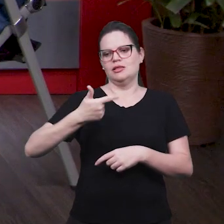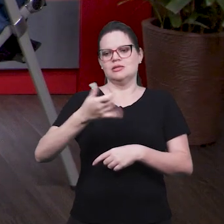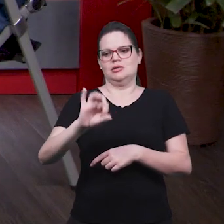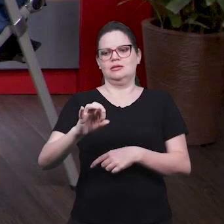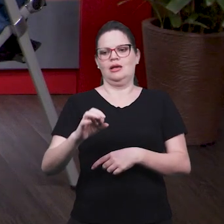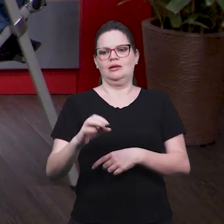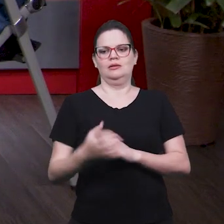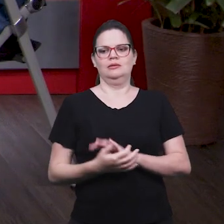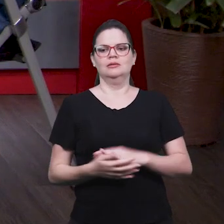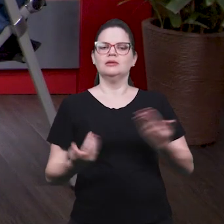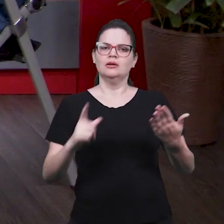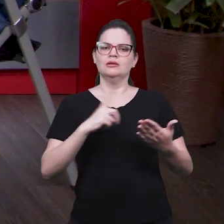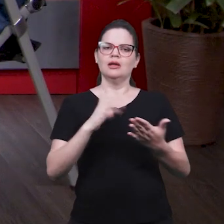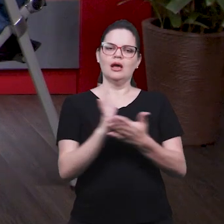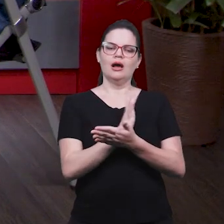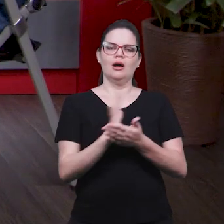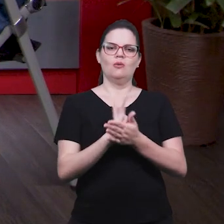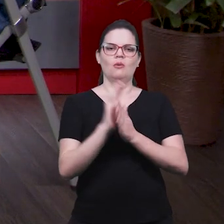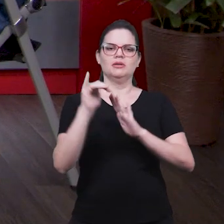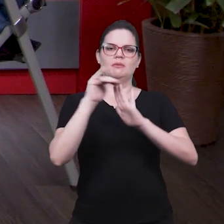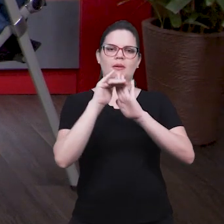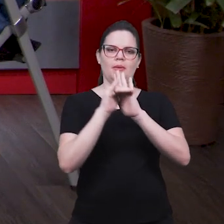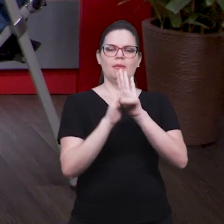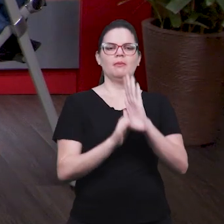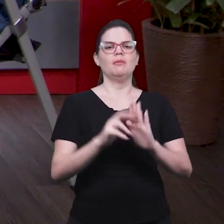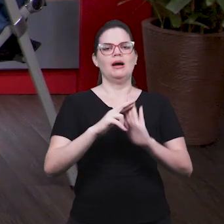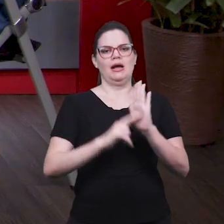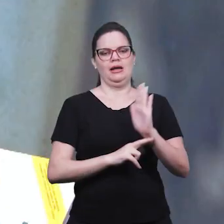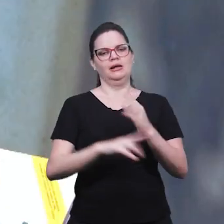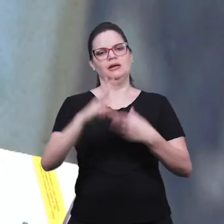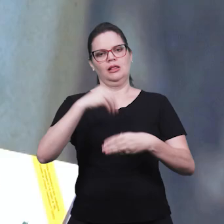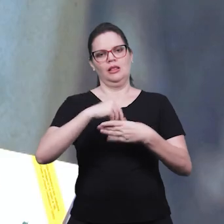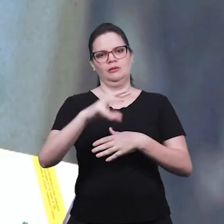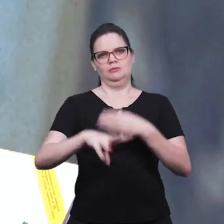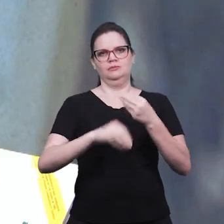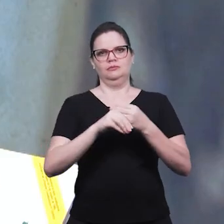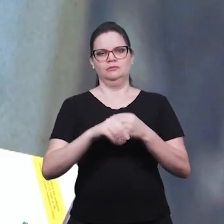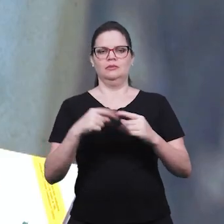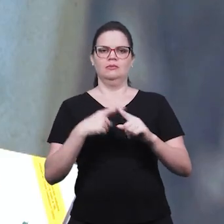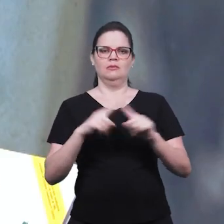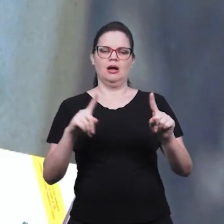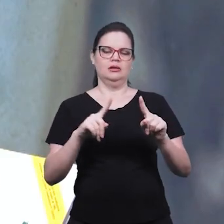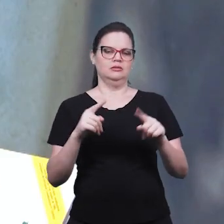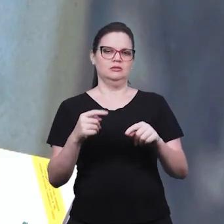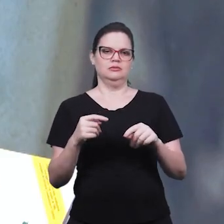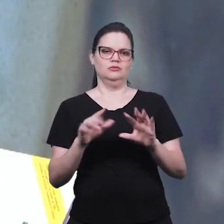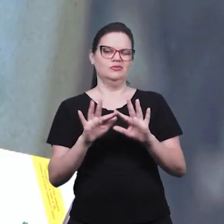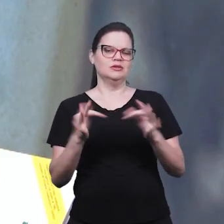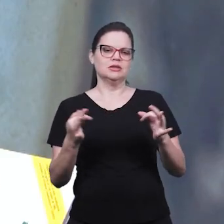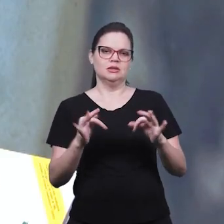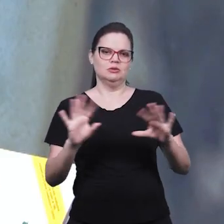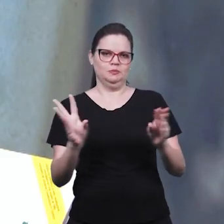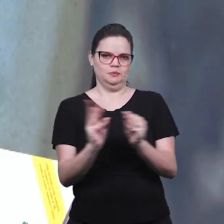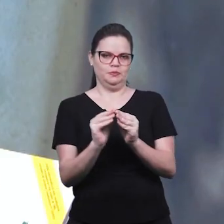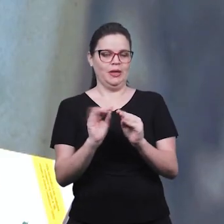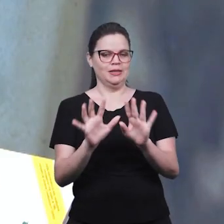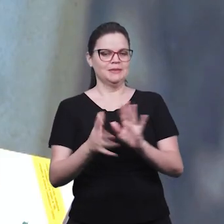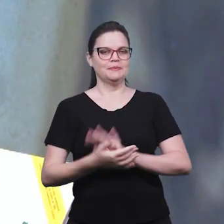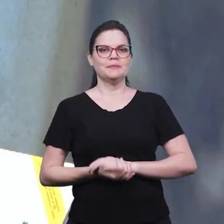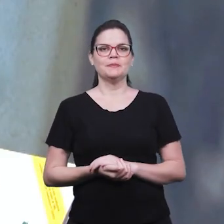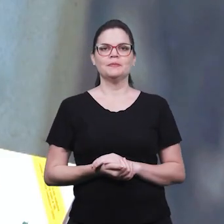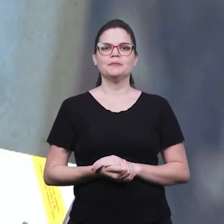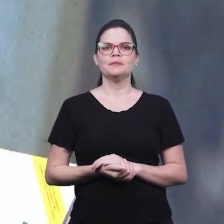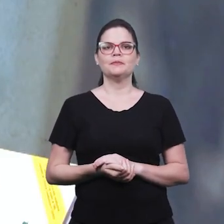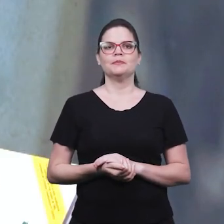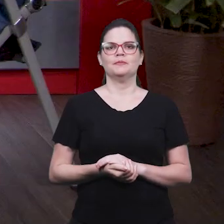feitas da regra, né, da emenda 103, da reforma da Previdência. Mas, basicamente, é sobre isso.